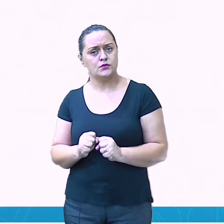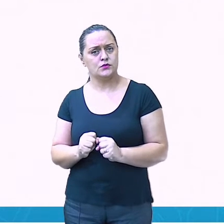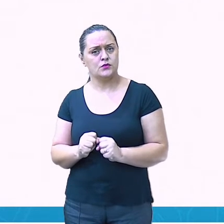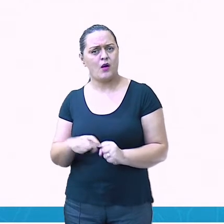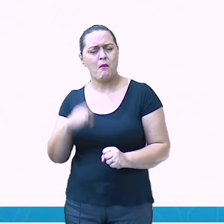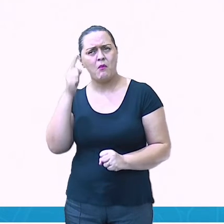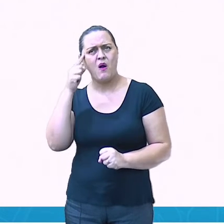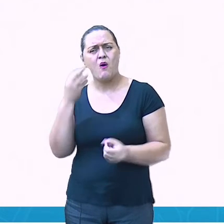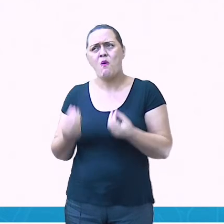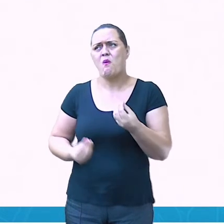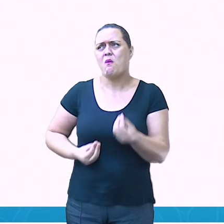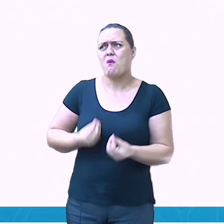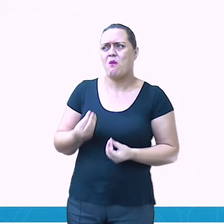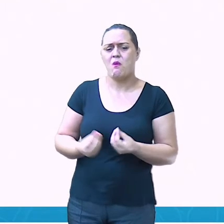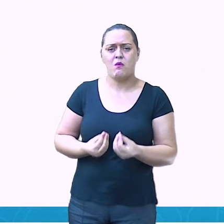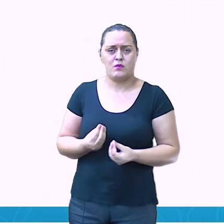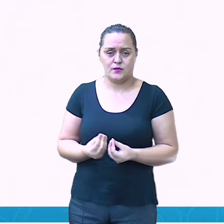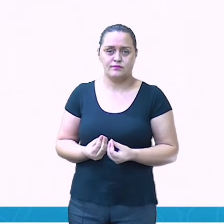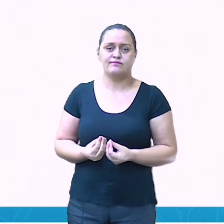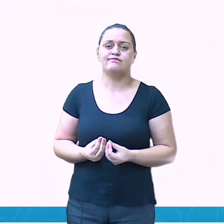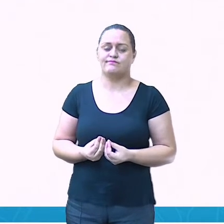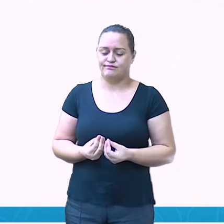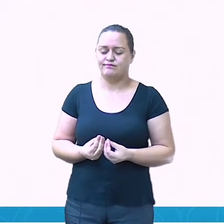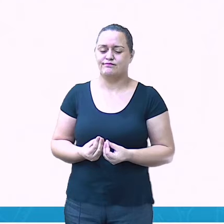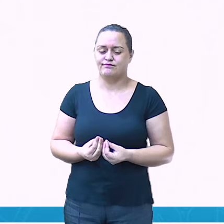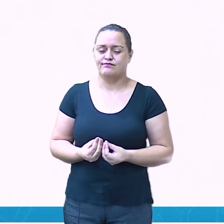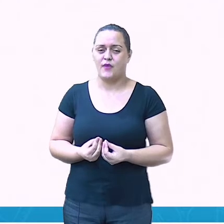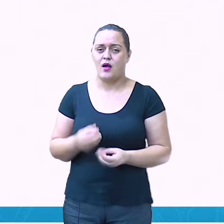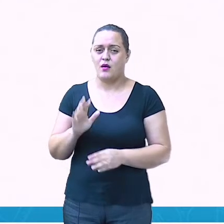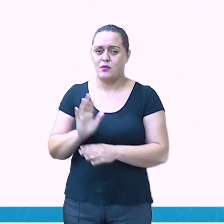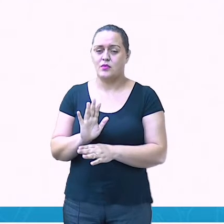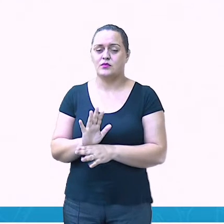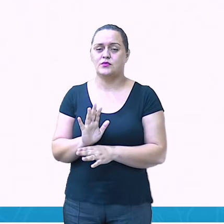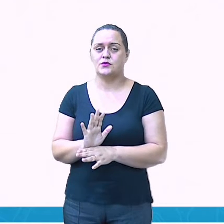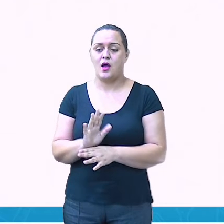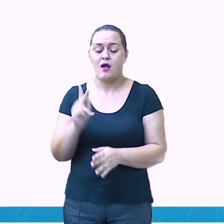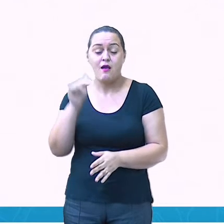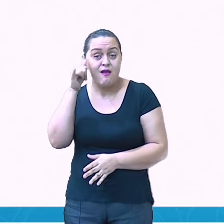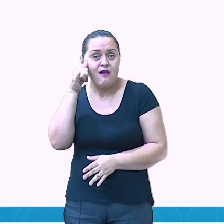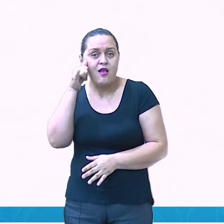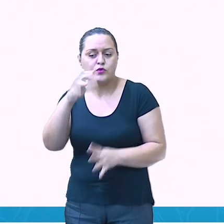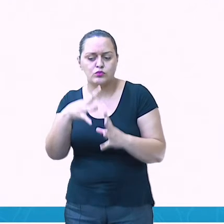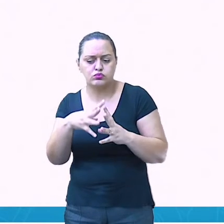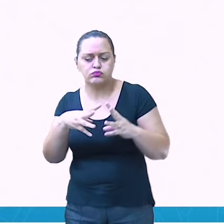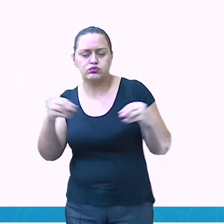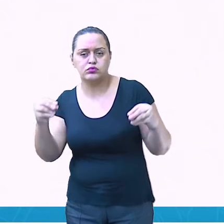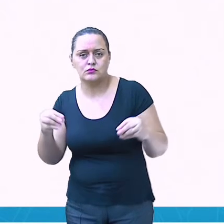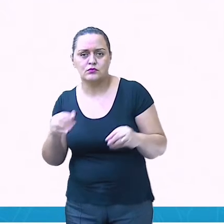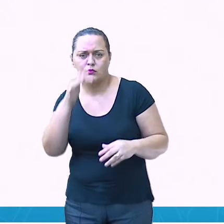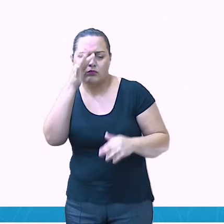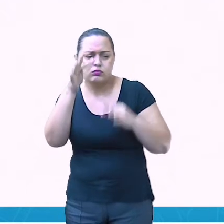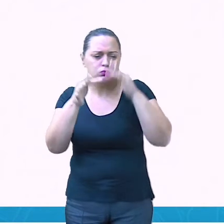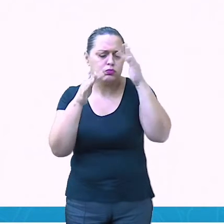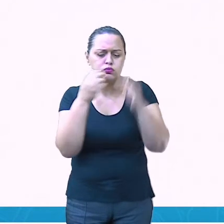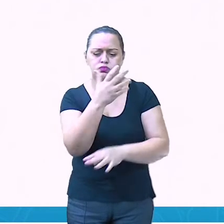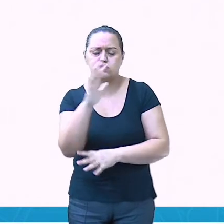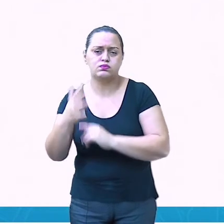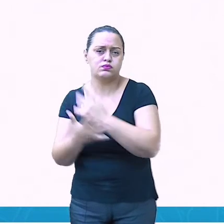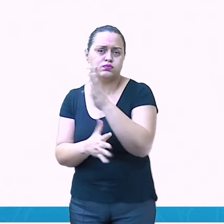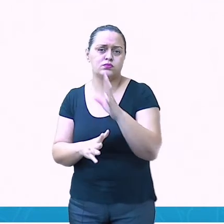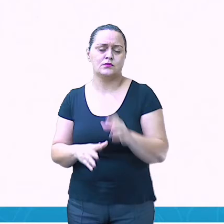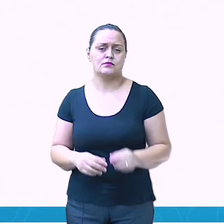posso cuidar? Certo? Extinção de espécies. Este é um fato bastante